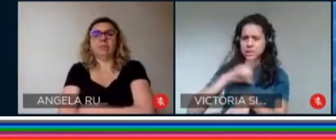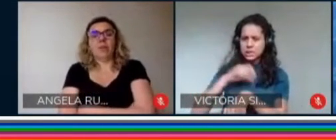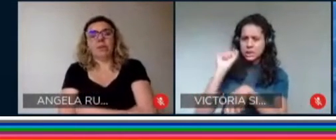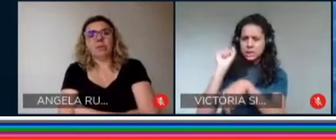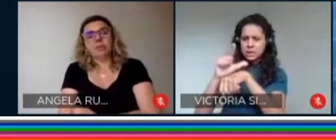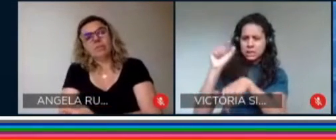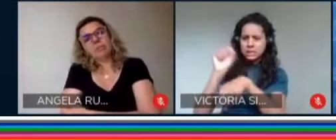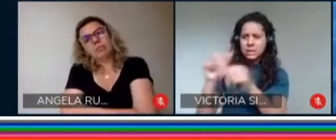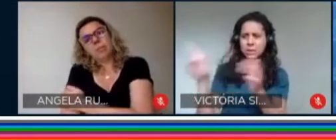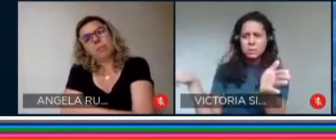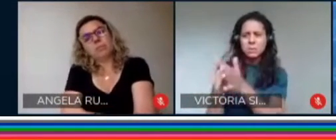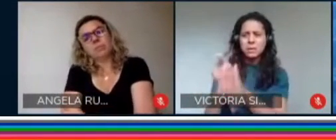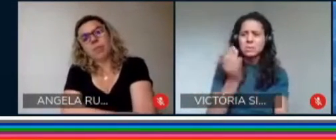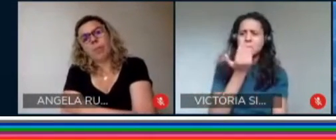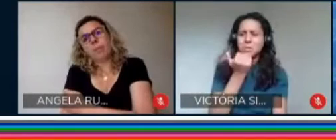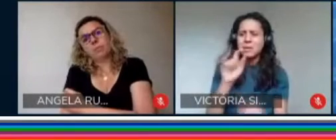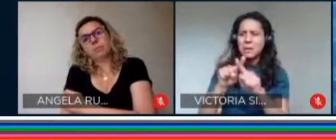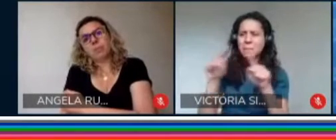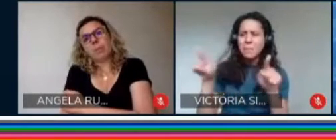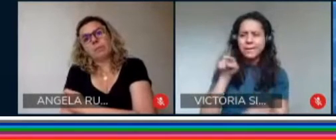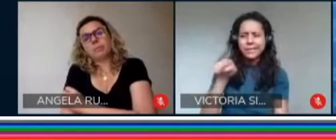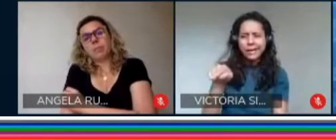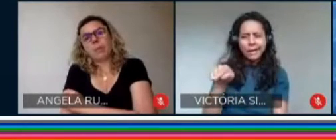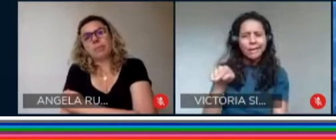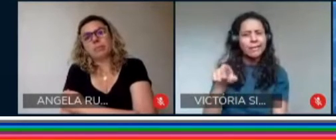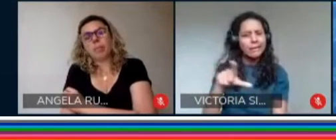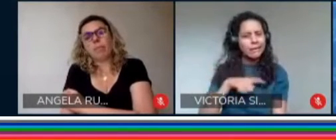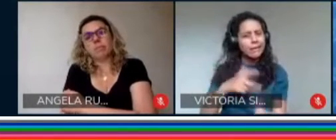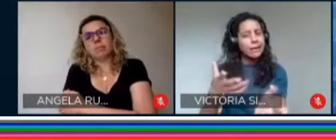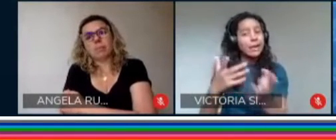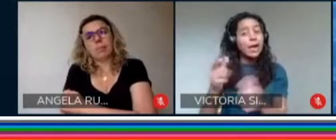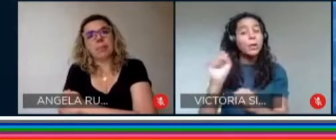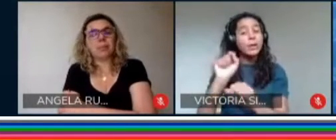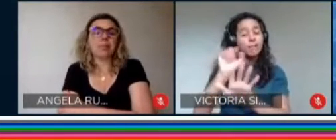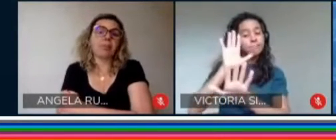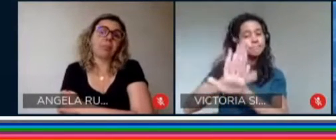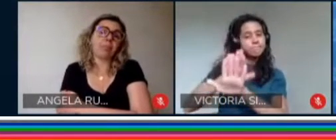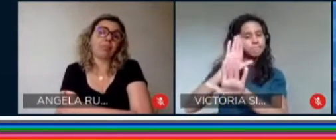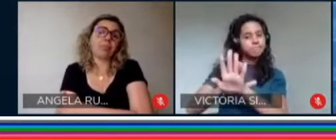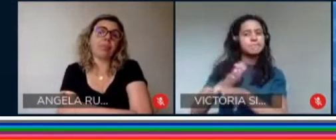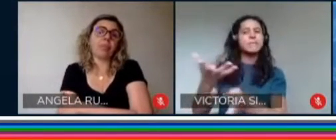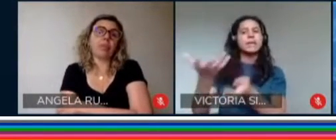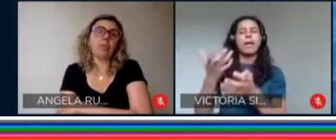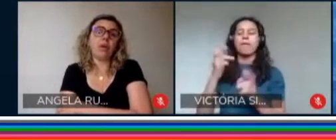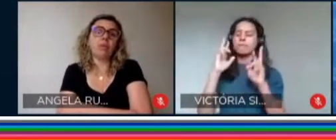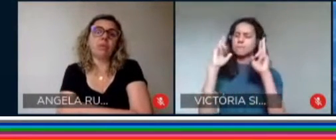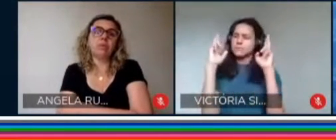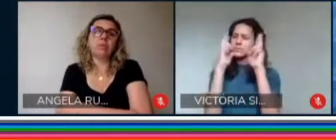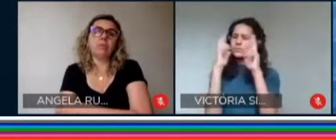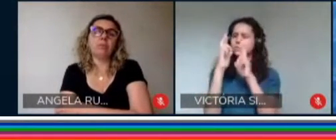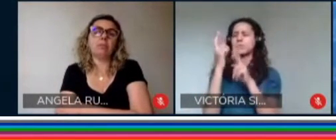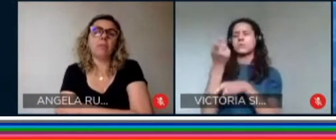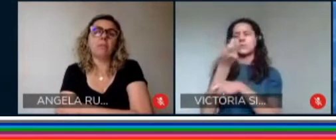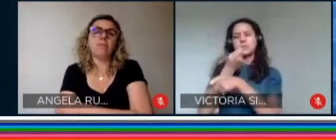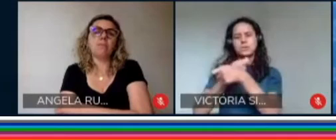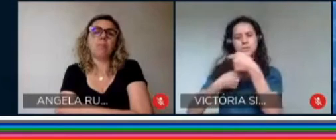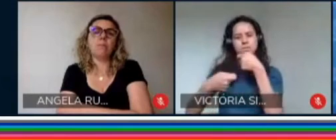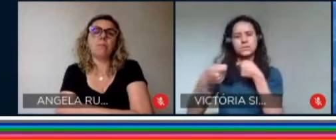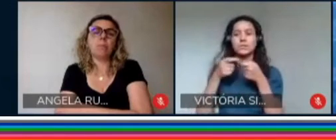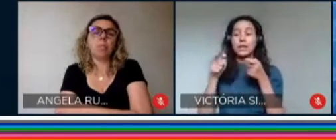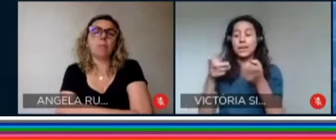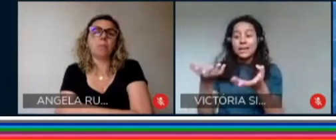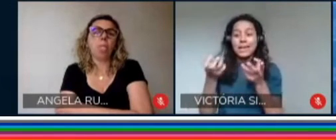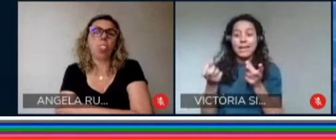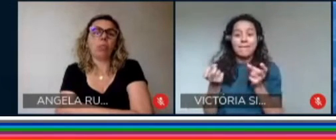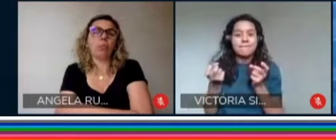de produto nos alimentos, né? Ela quer vender, né? Ela quer passar a segurança ao comprador, ao